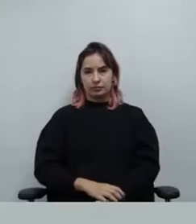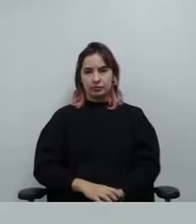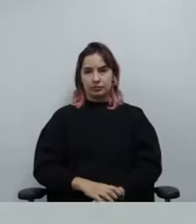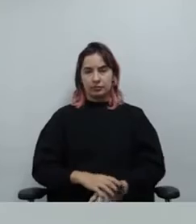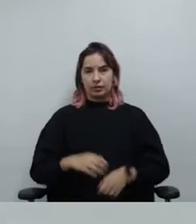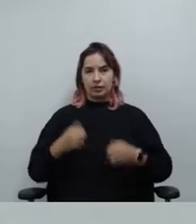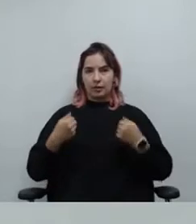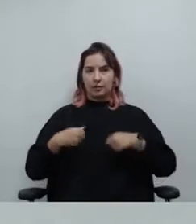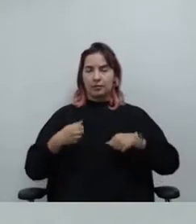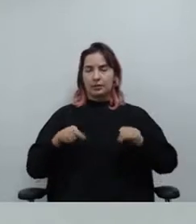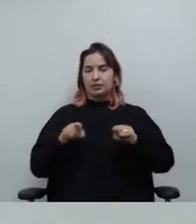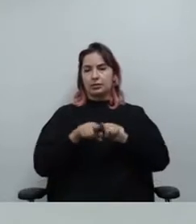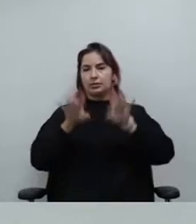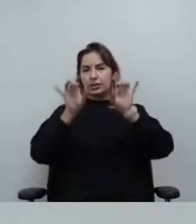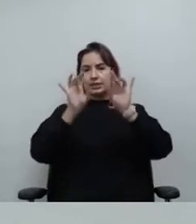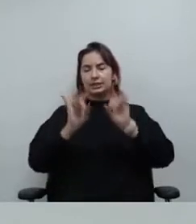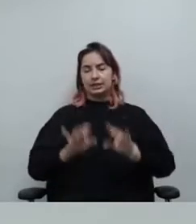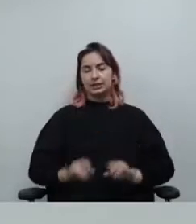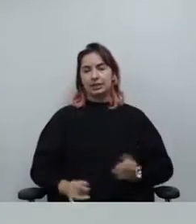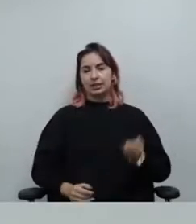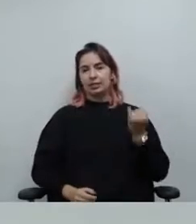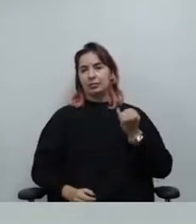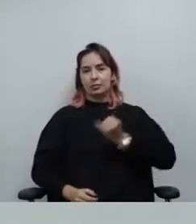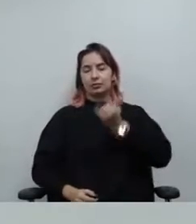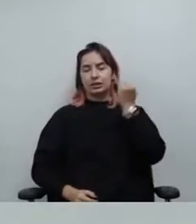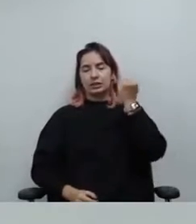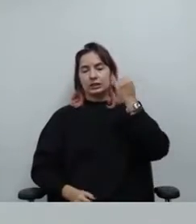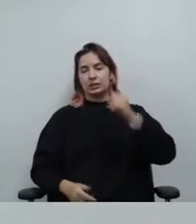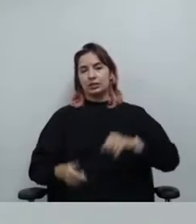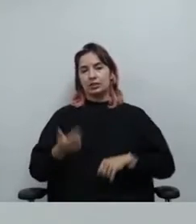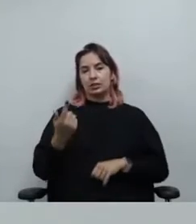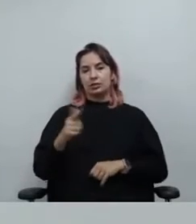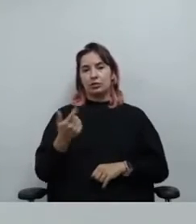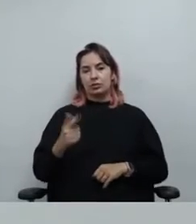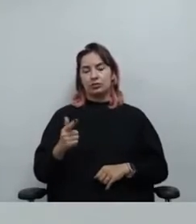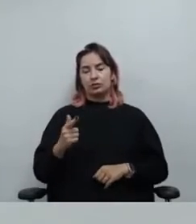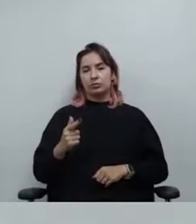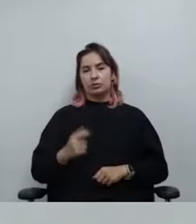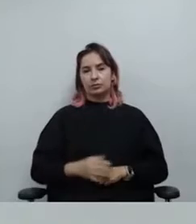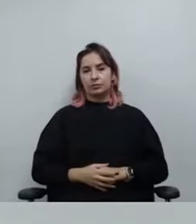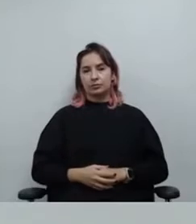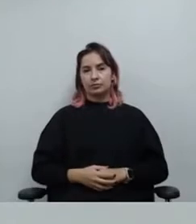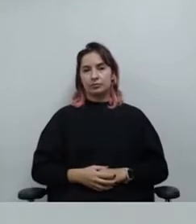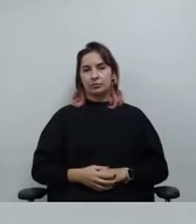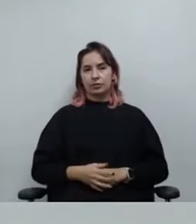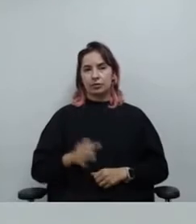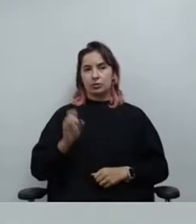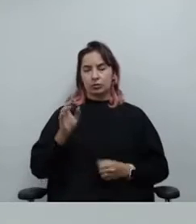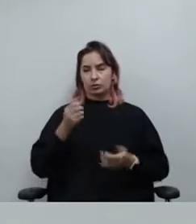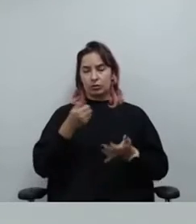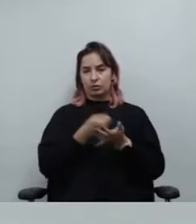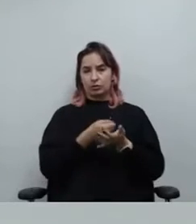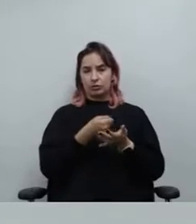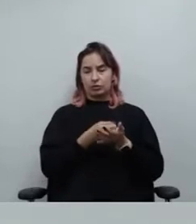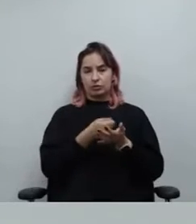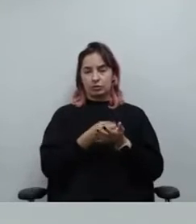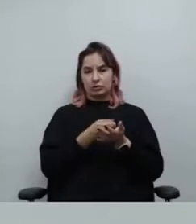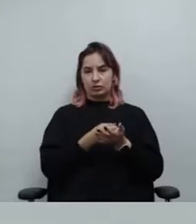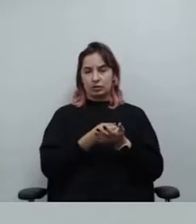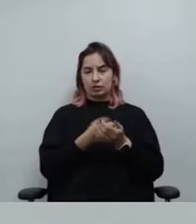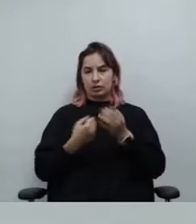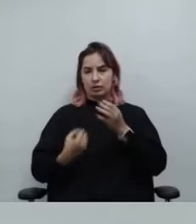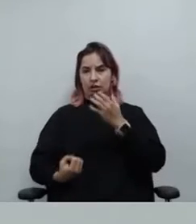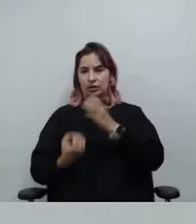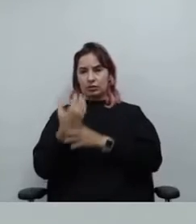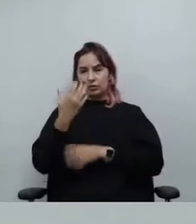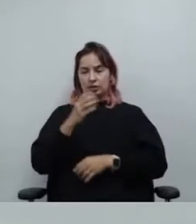É preciso destacar a importância de que não haja apenas um reforço à criação